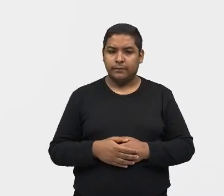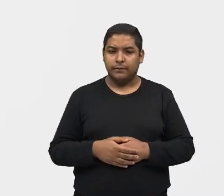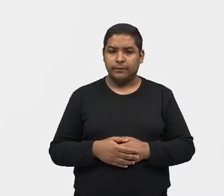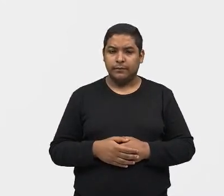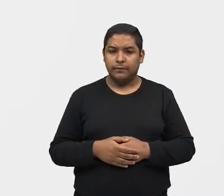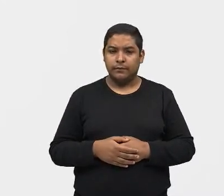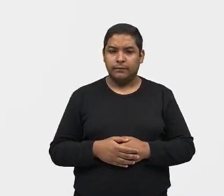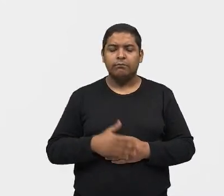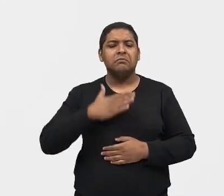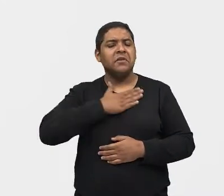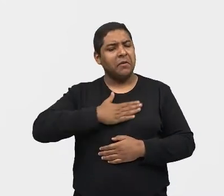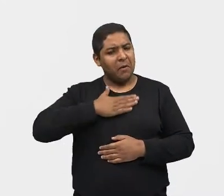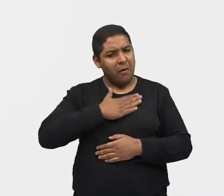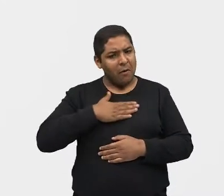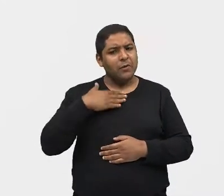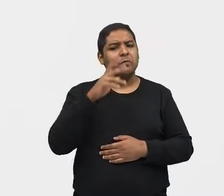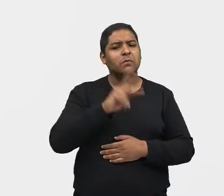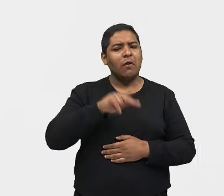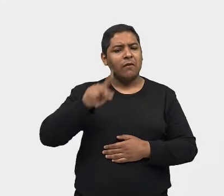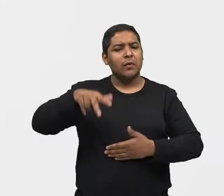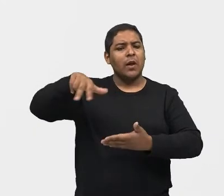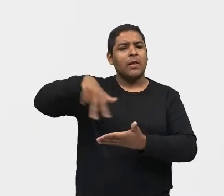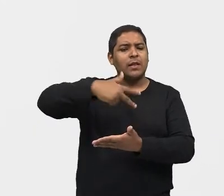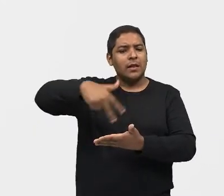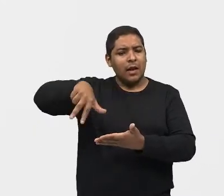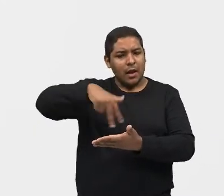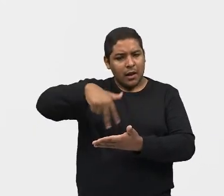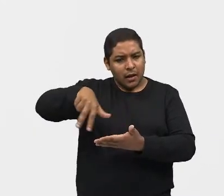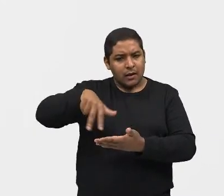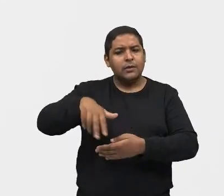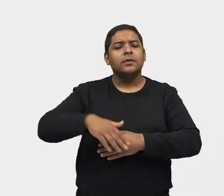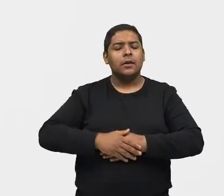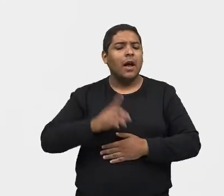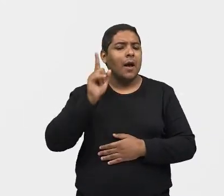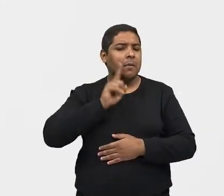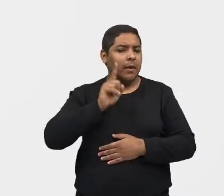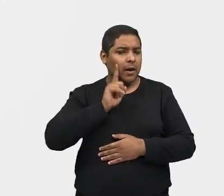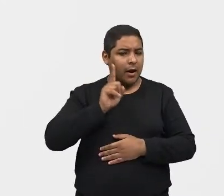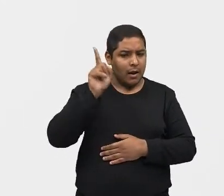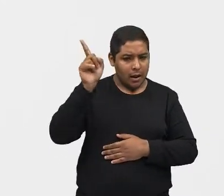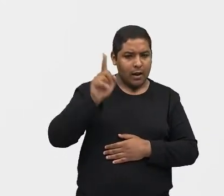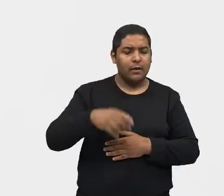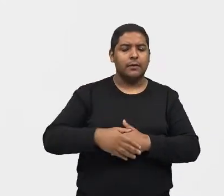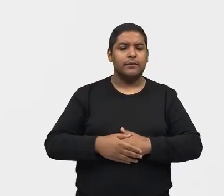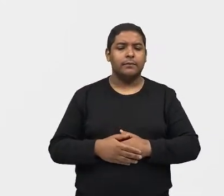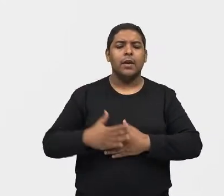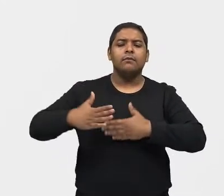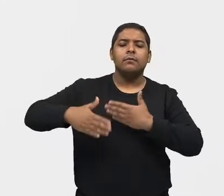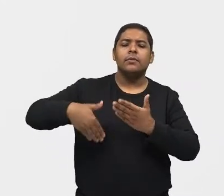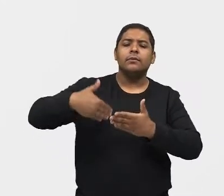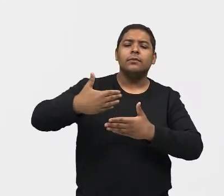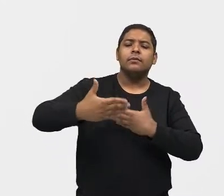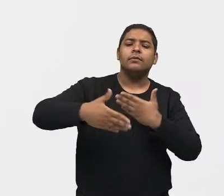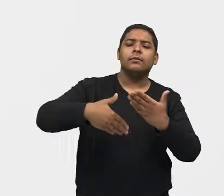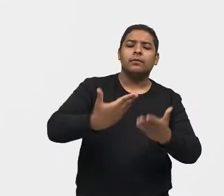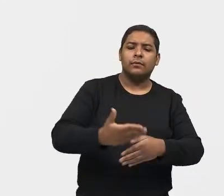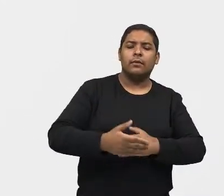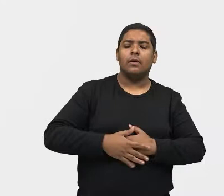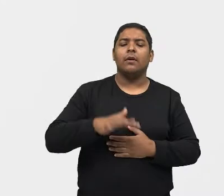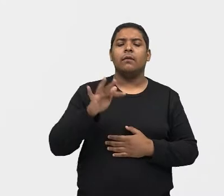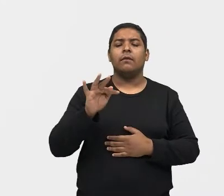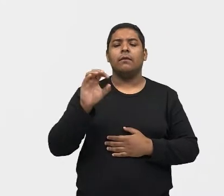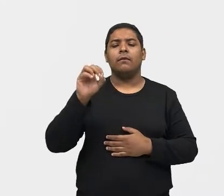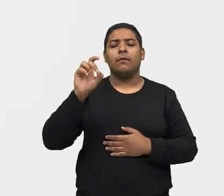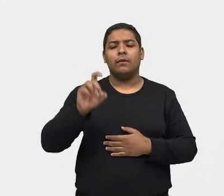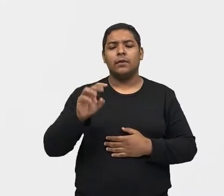que agradou os professores de dança social dos salões americanos. Evoluiu para onde? Para o